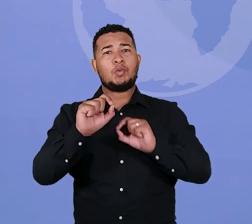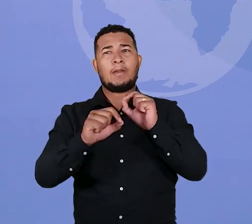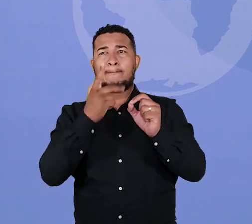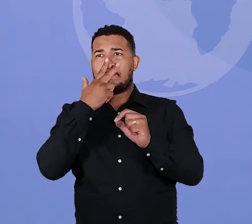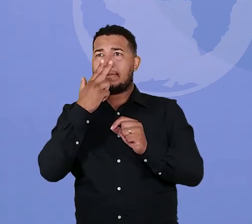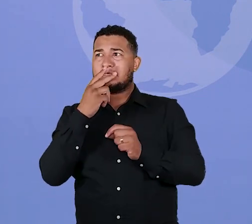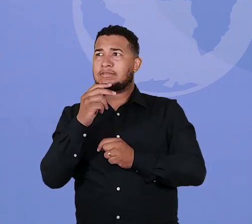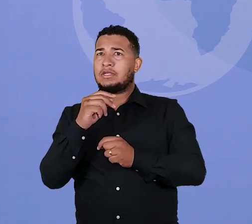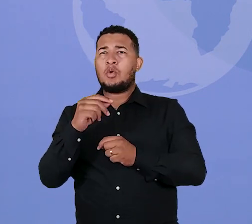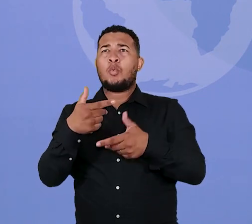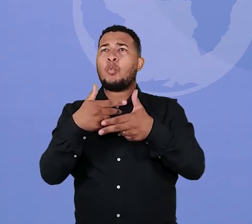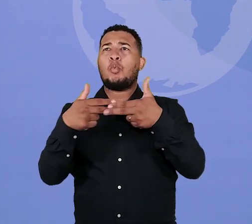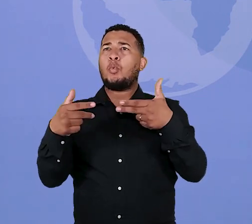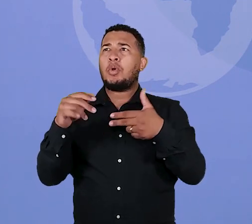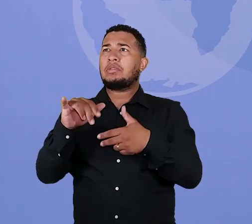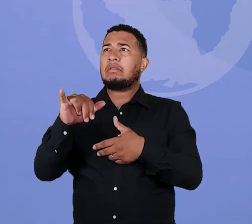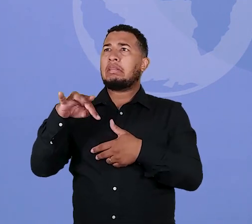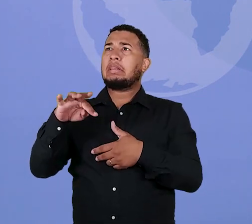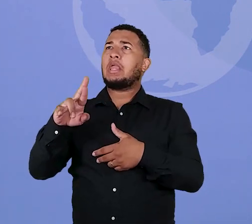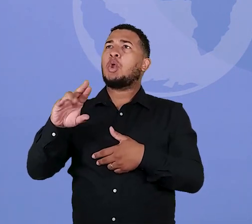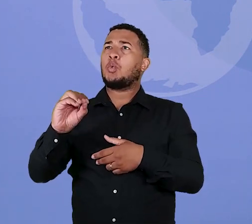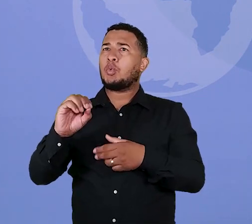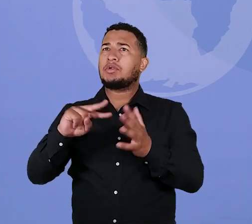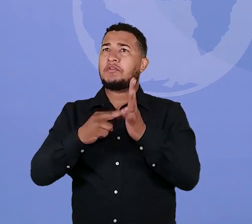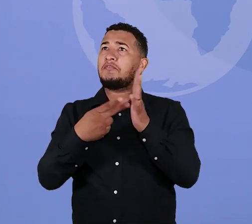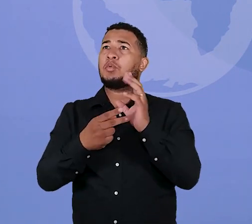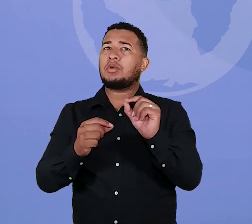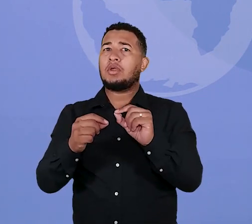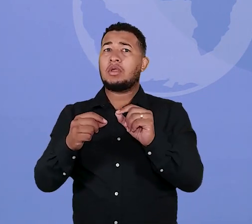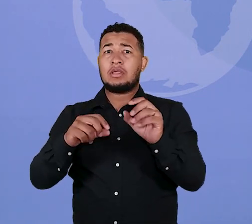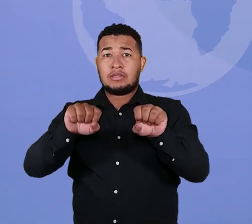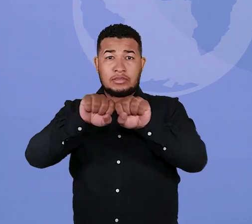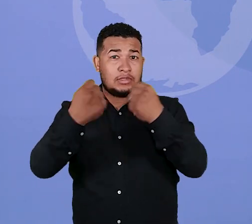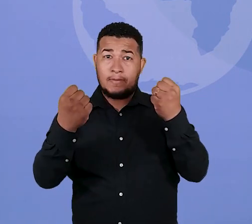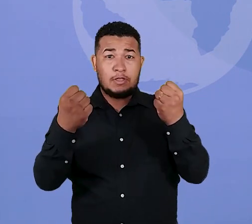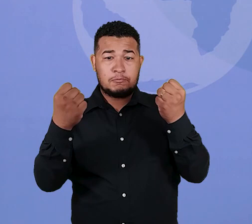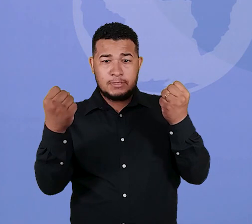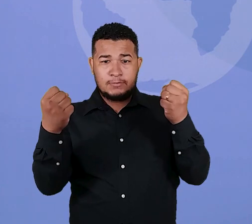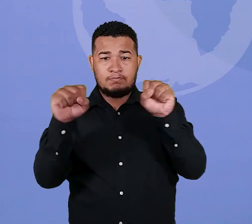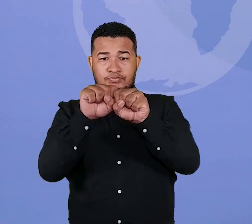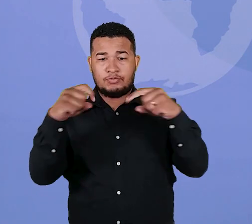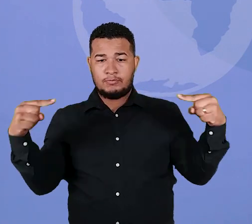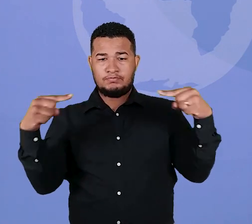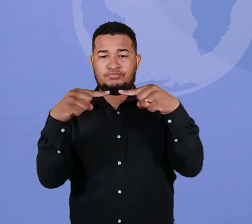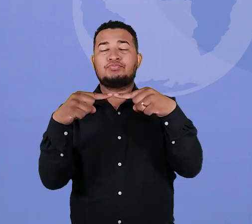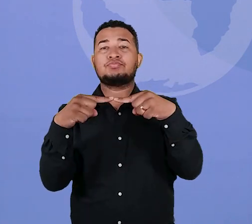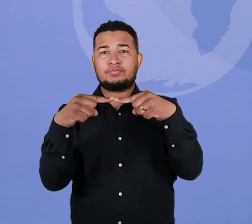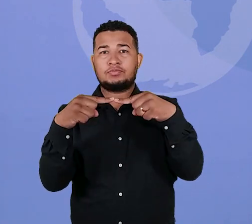alguma coisa que está inteira? Alguma coisa que não está quebrada. É ou não é?